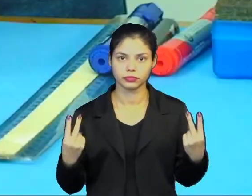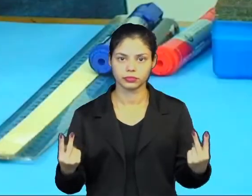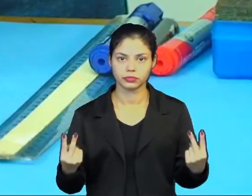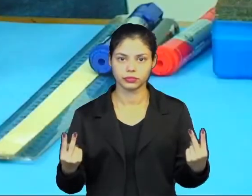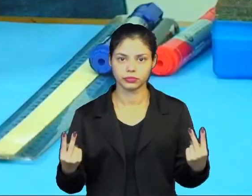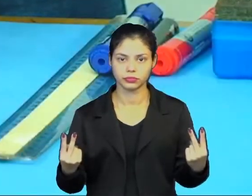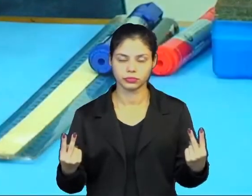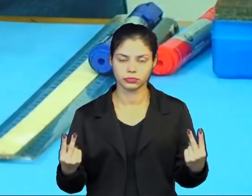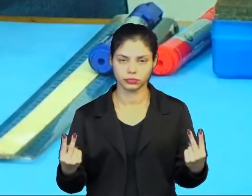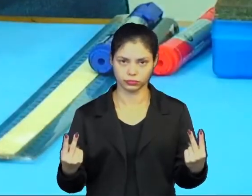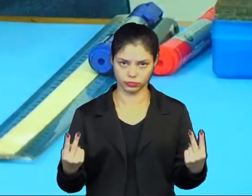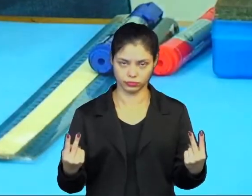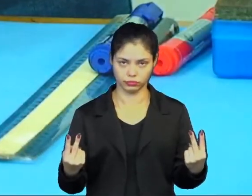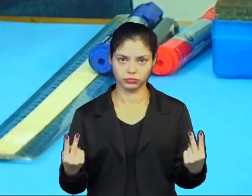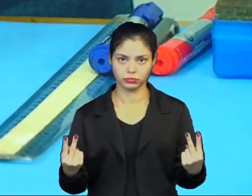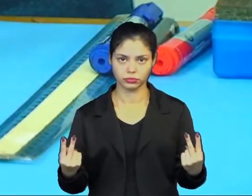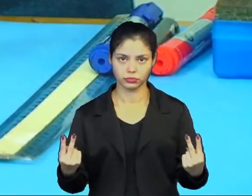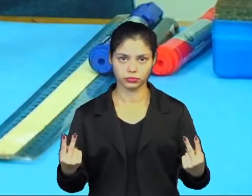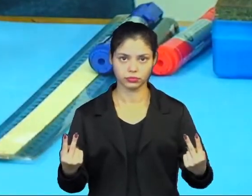2,